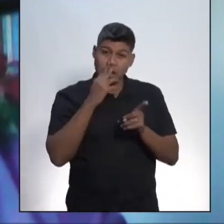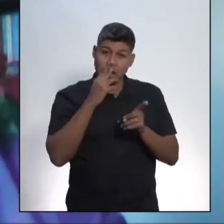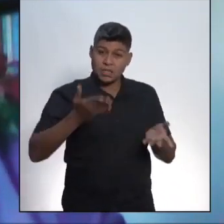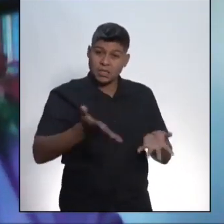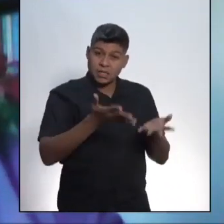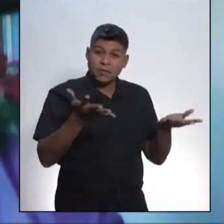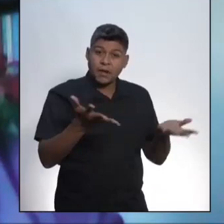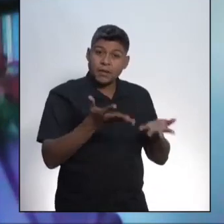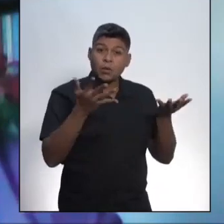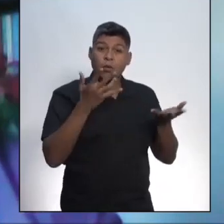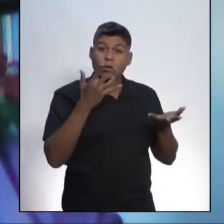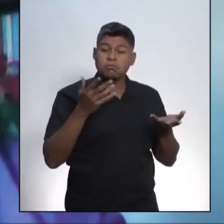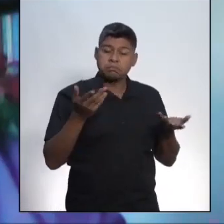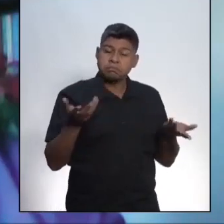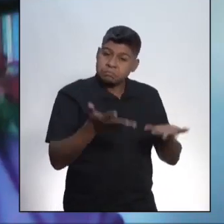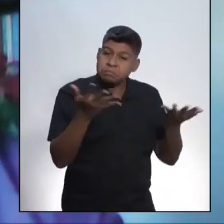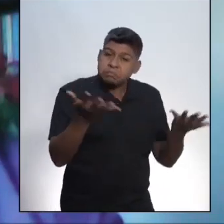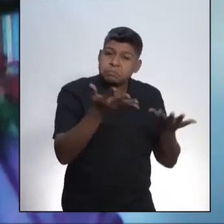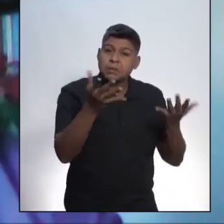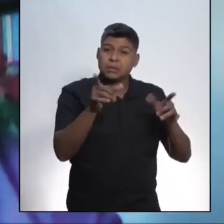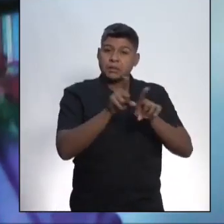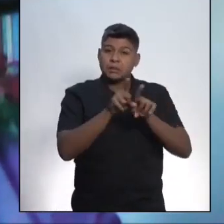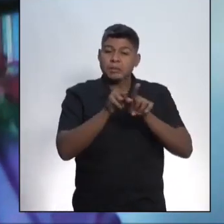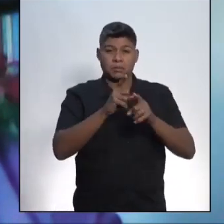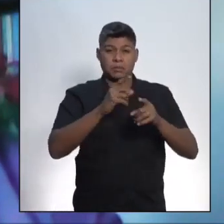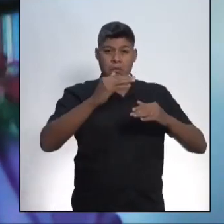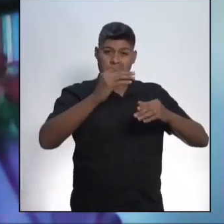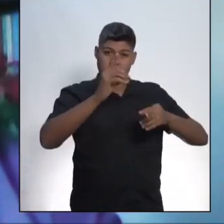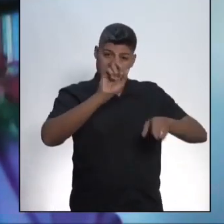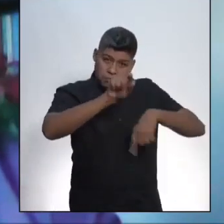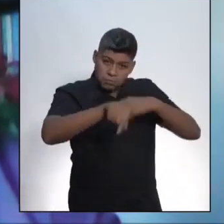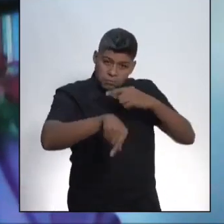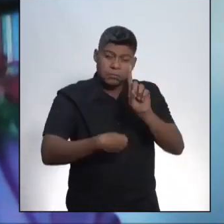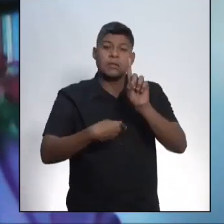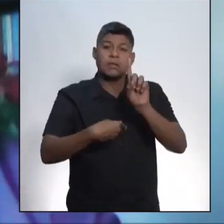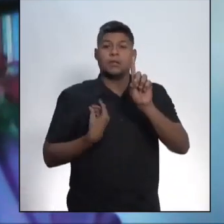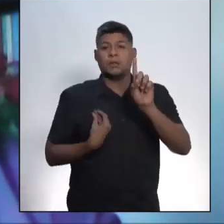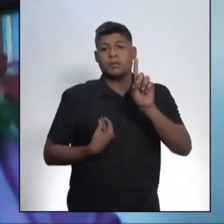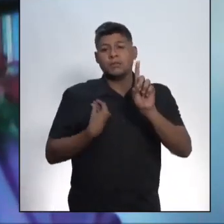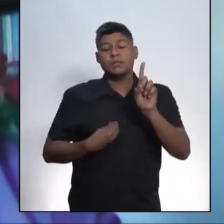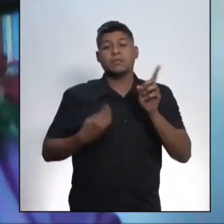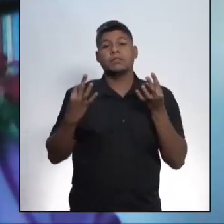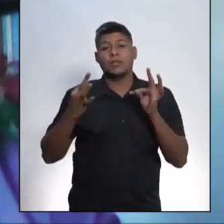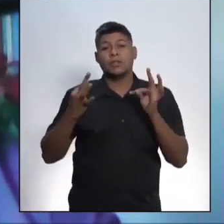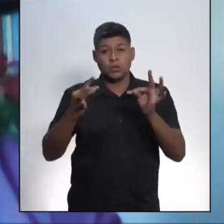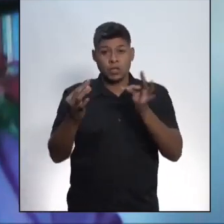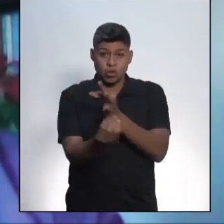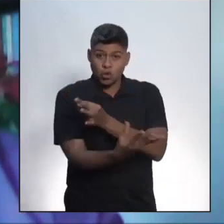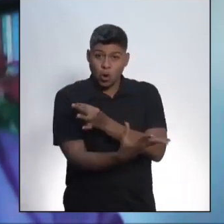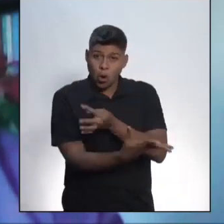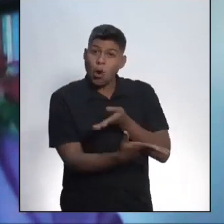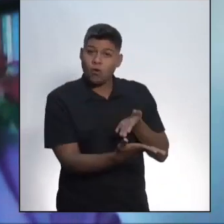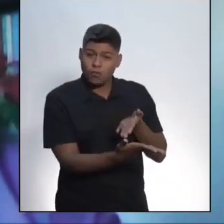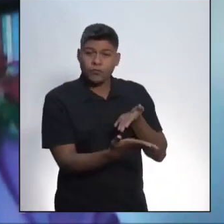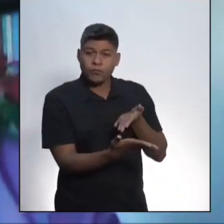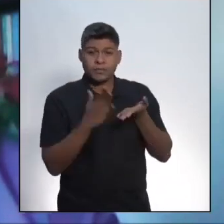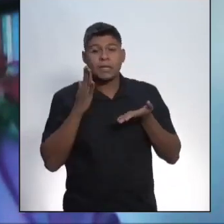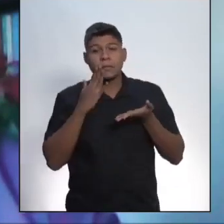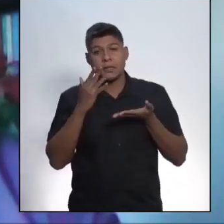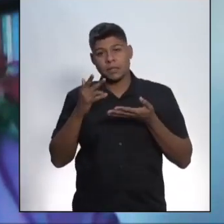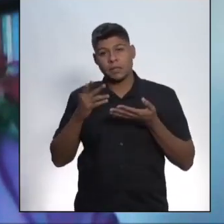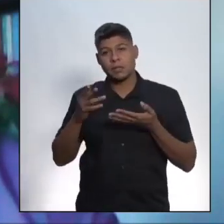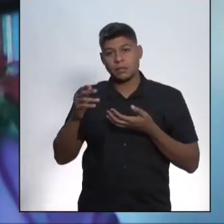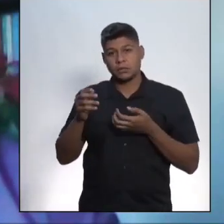bastante motivador também da superação, de conseguir lidar com essa tecnologia, no mesmo nível até